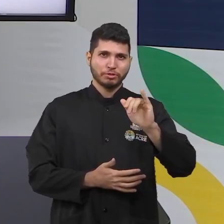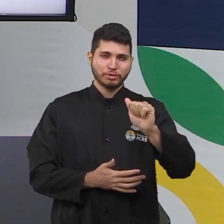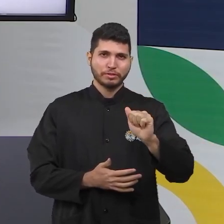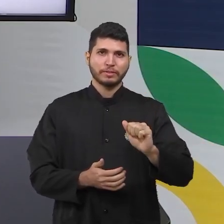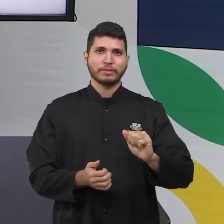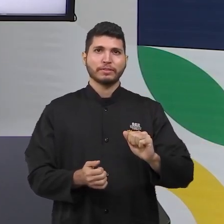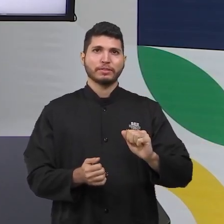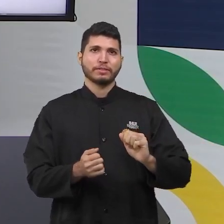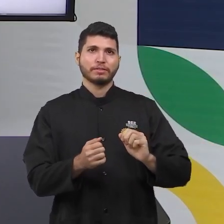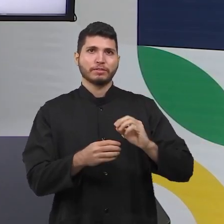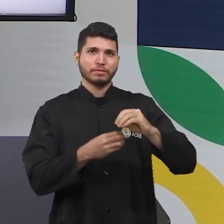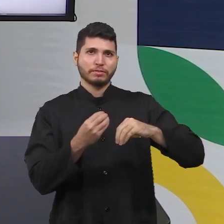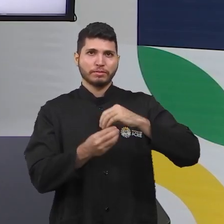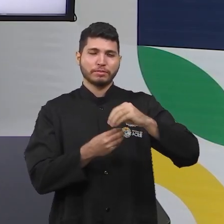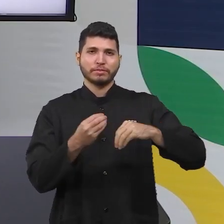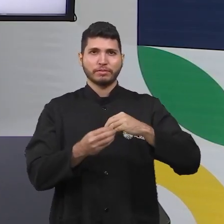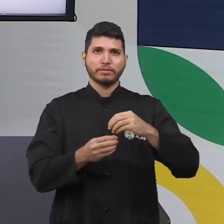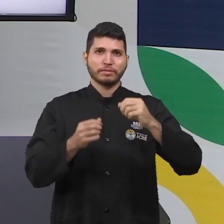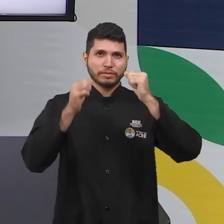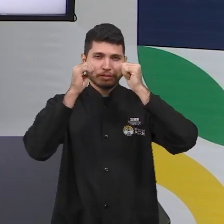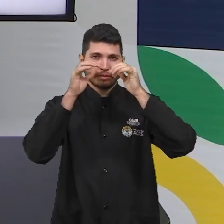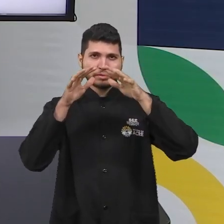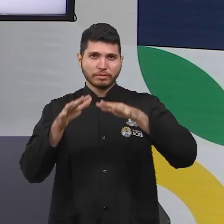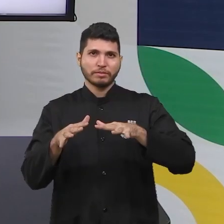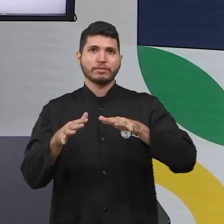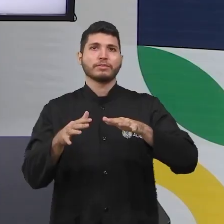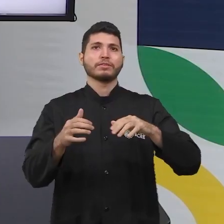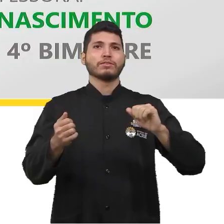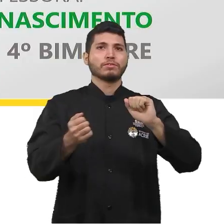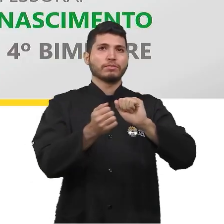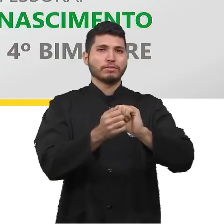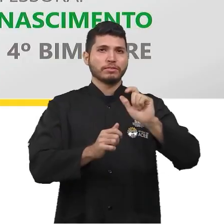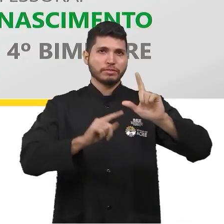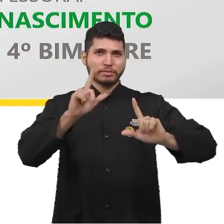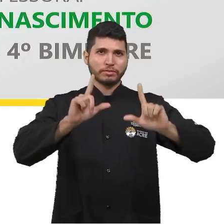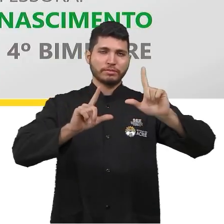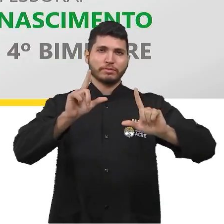a dramaturgia e a televisão. Vamos lá?